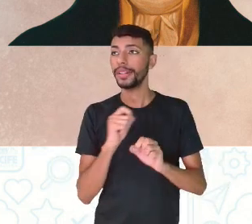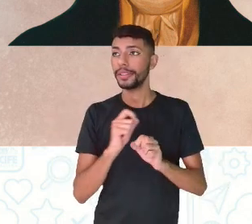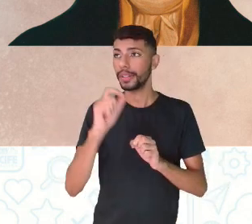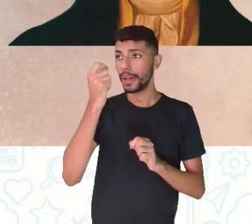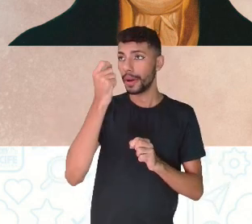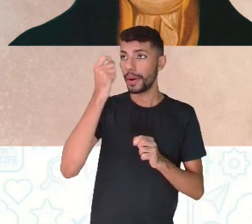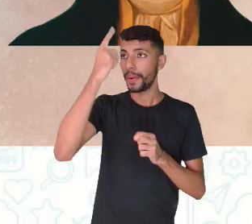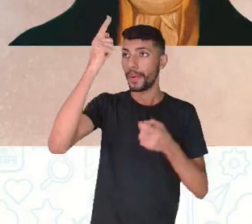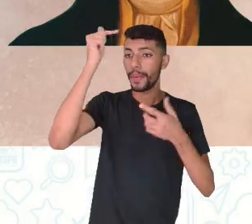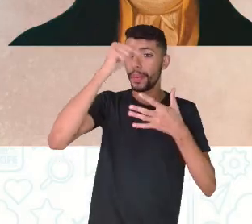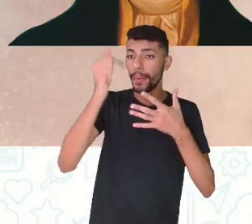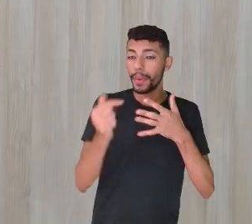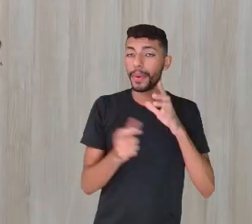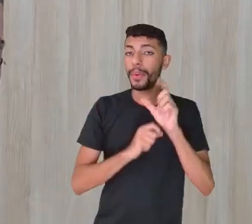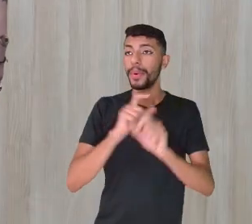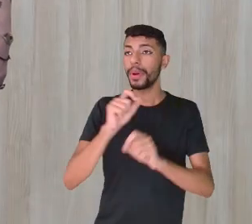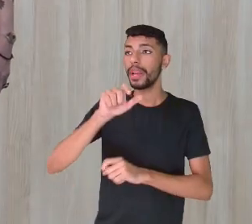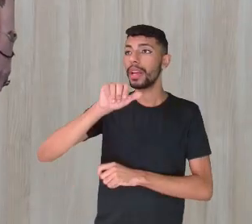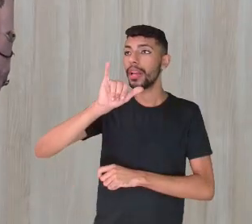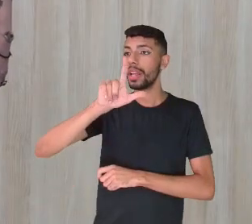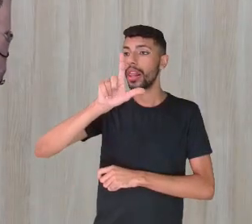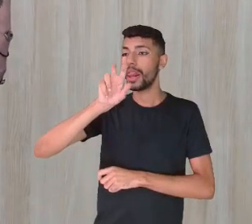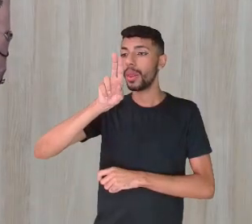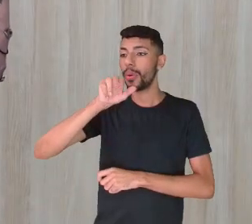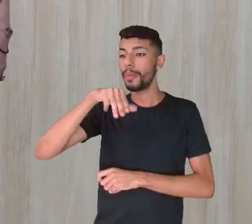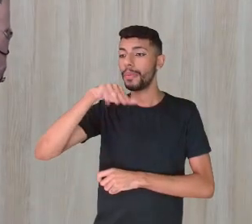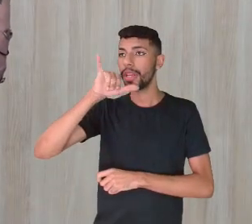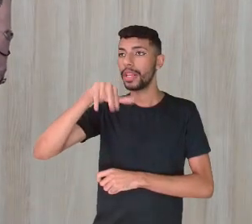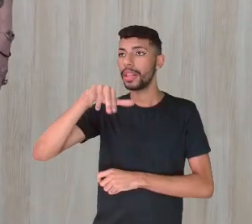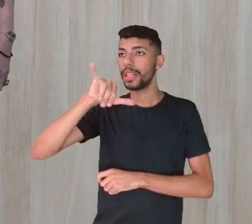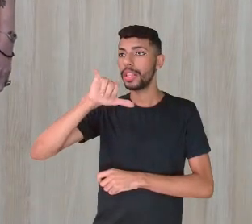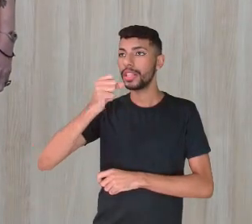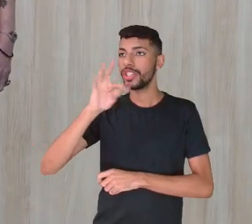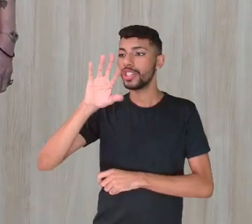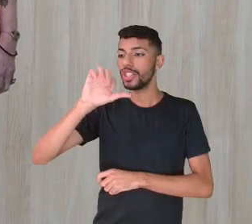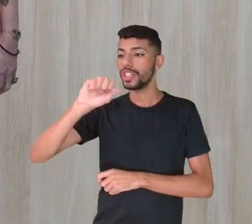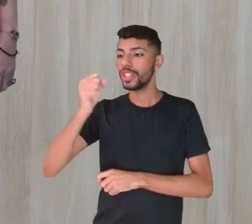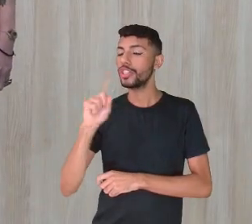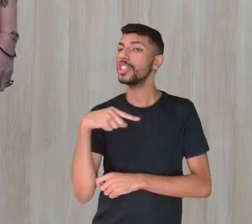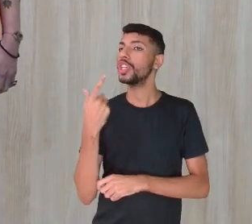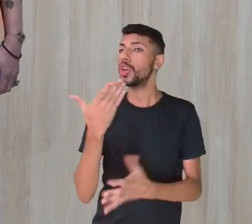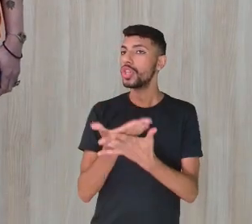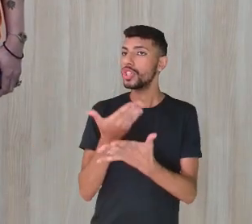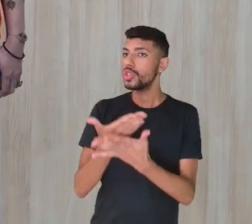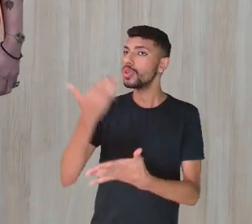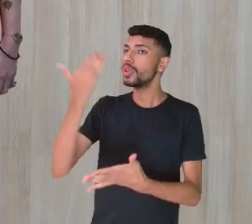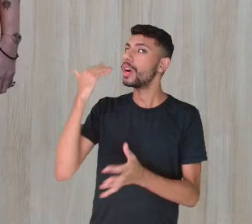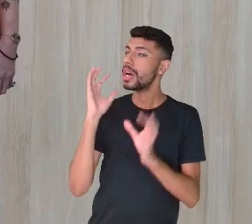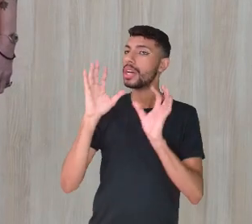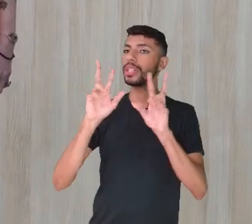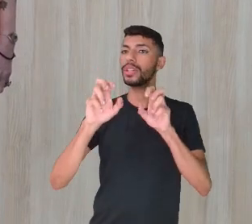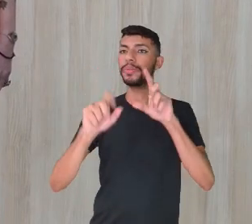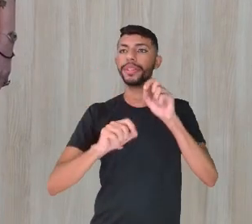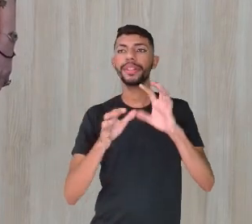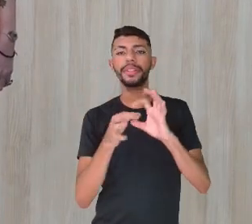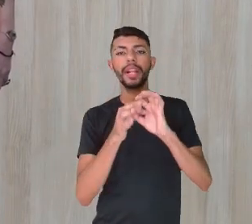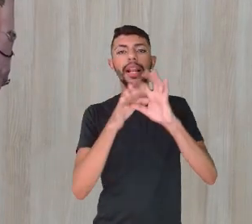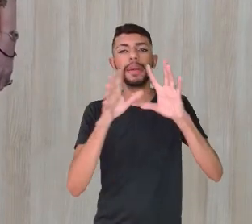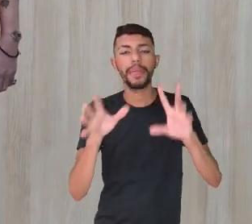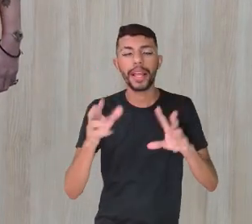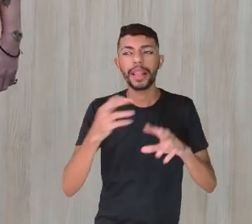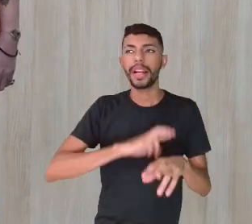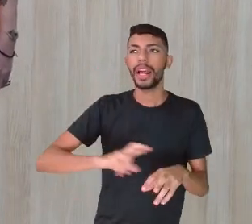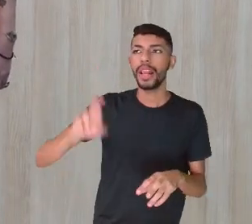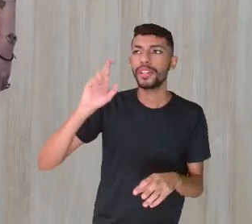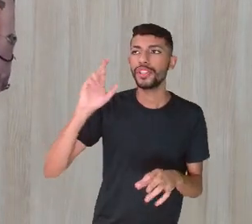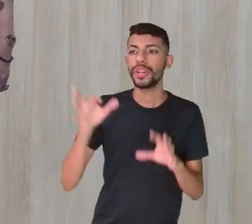ideais iluministas, que a gente já estudou isso em aulas anteriores, né? A questão ali da liberdade